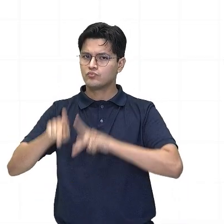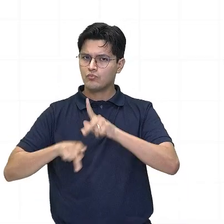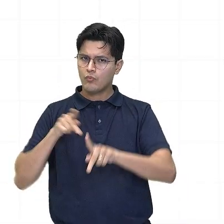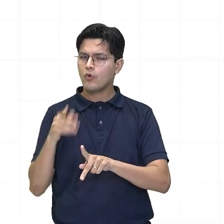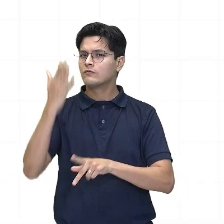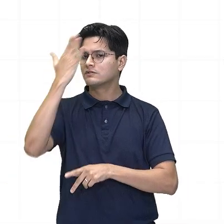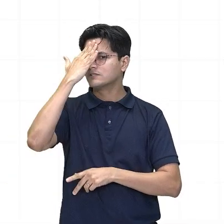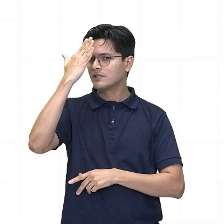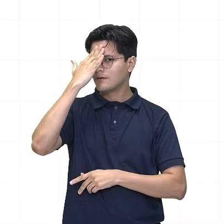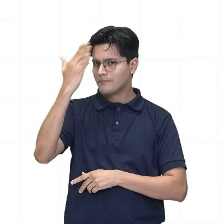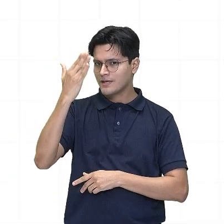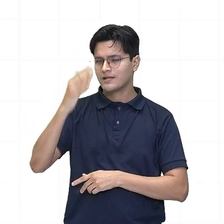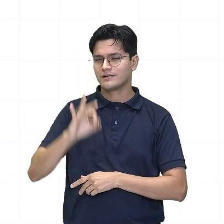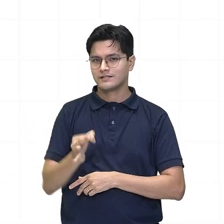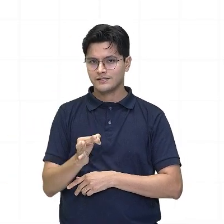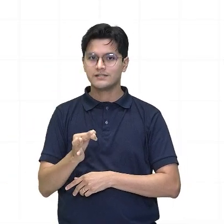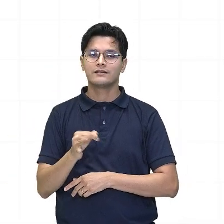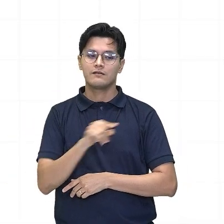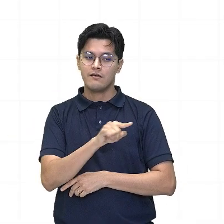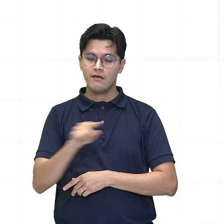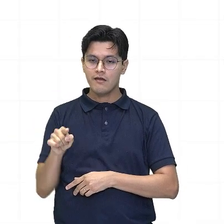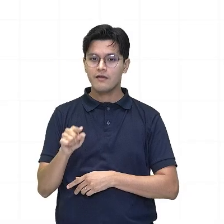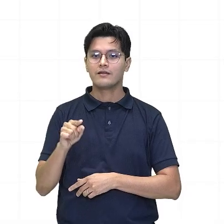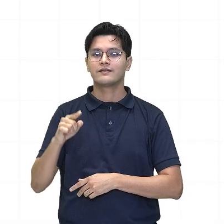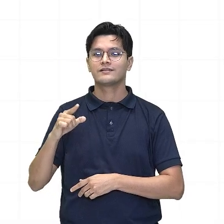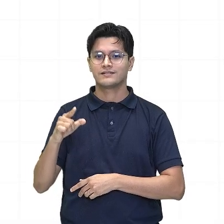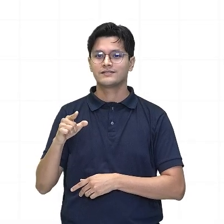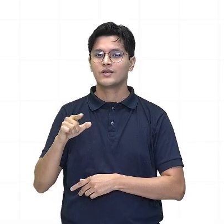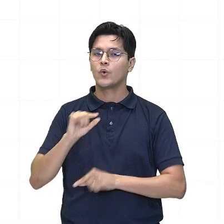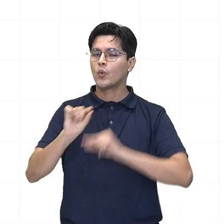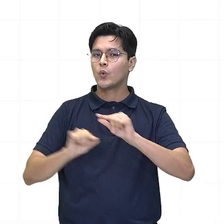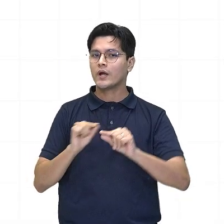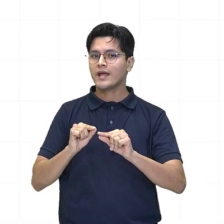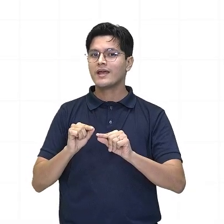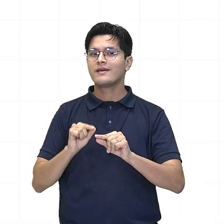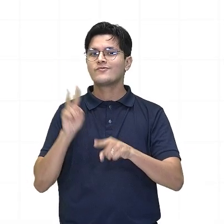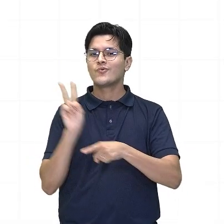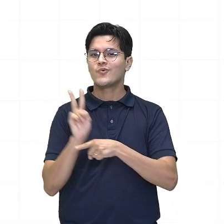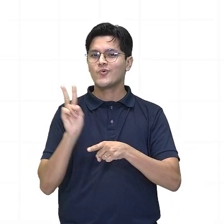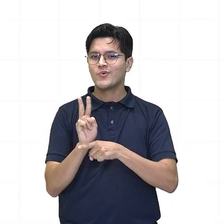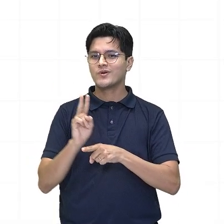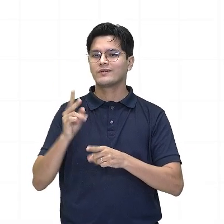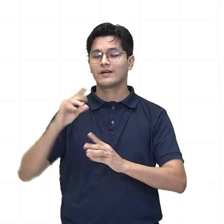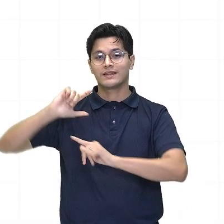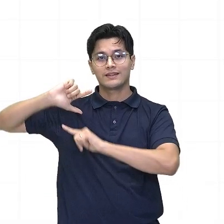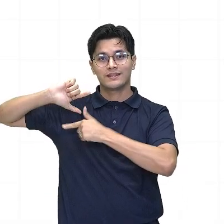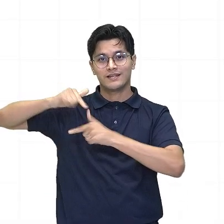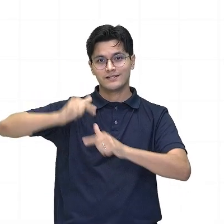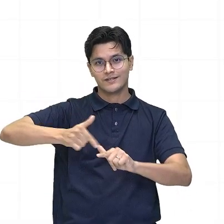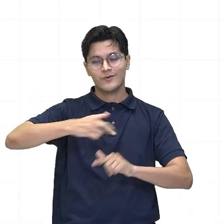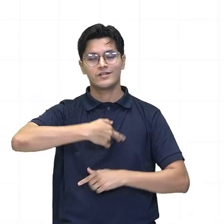desse povo. Outro ponto, o respeito e a reverência,